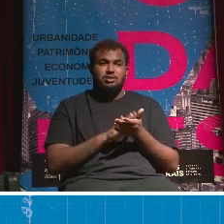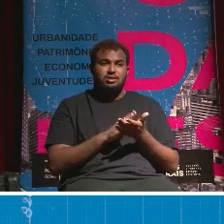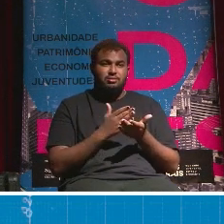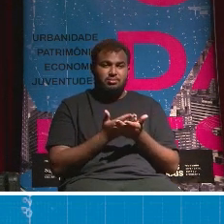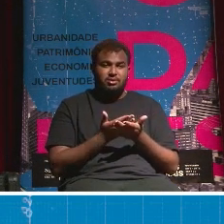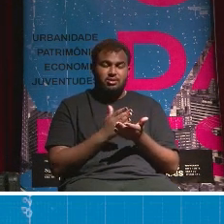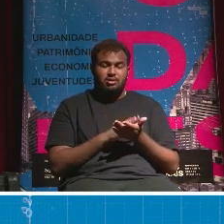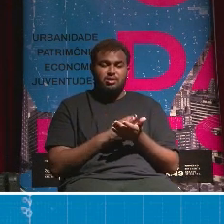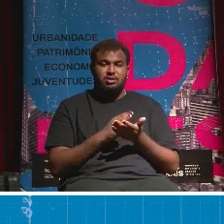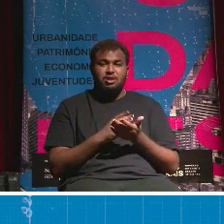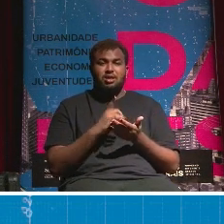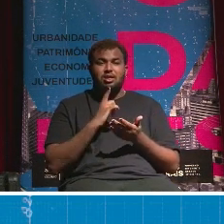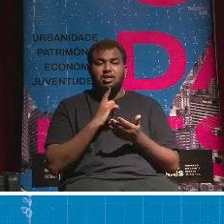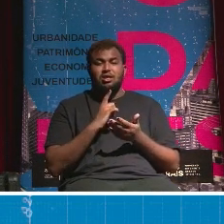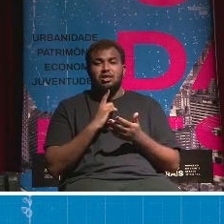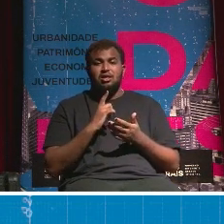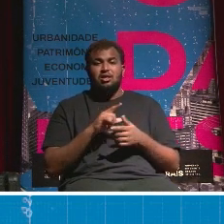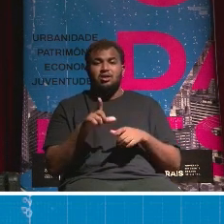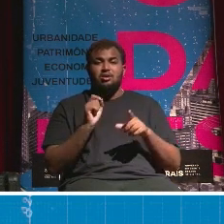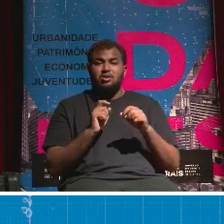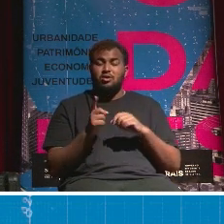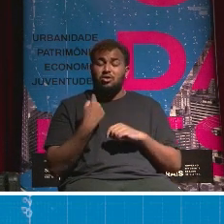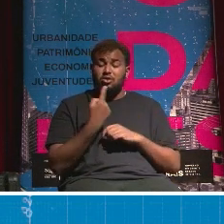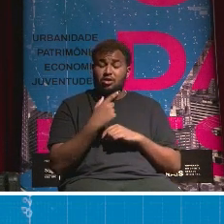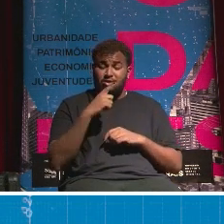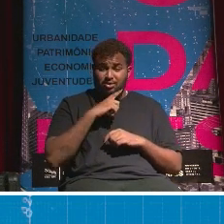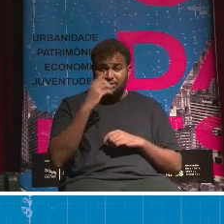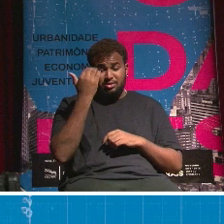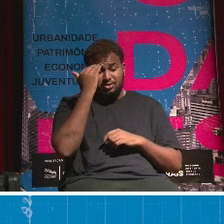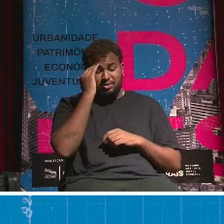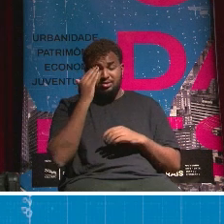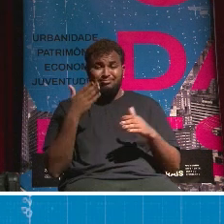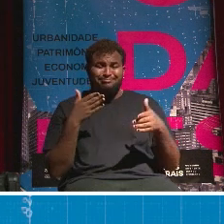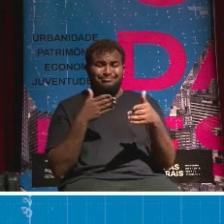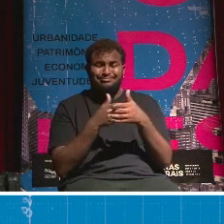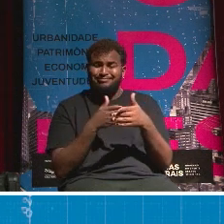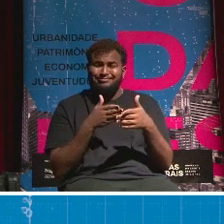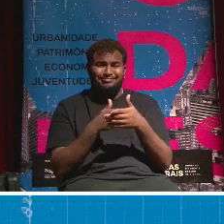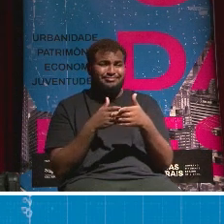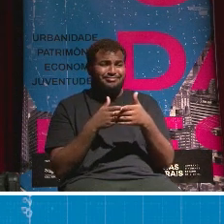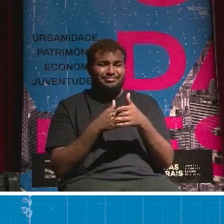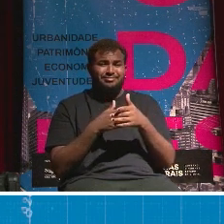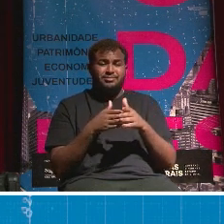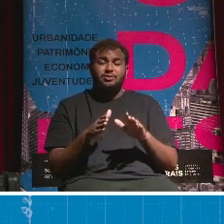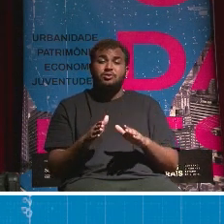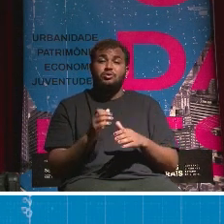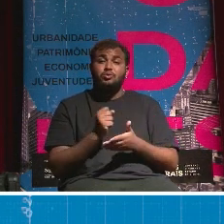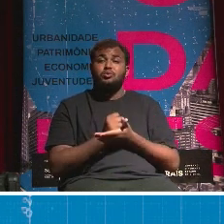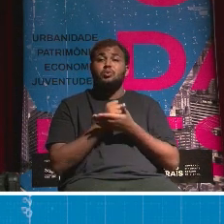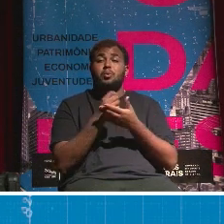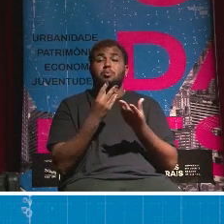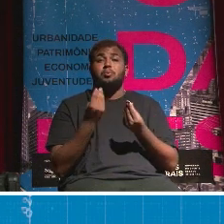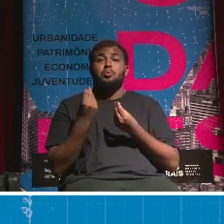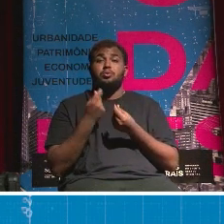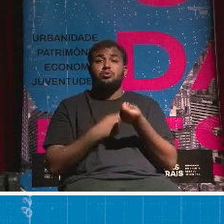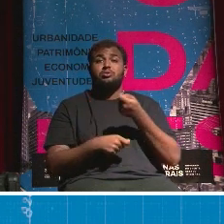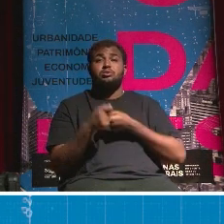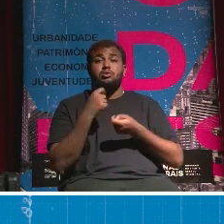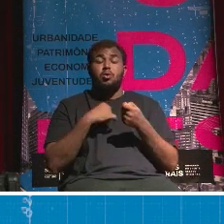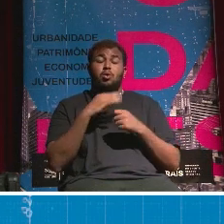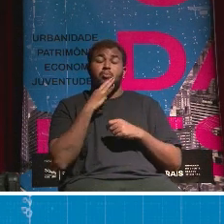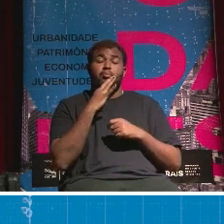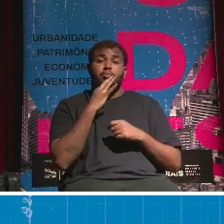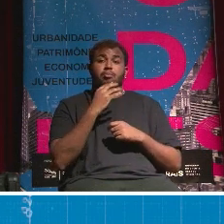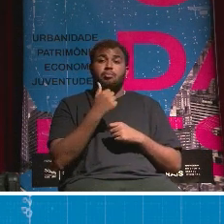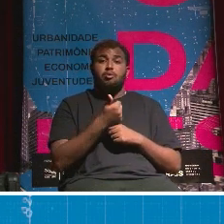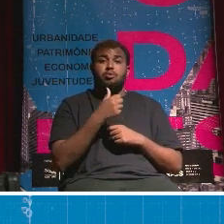coisas e tomar decisões tem um alcance limitado, nós temos uma racionalidade limitada. Ele contribuiu muito para a gestão do conhecimento, em